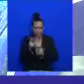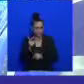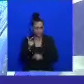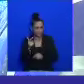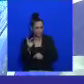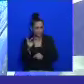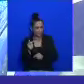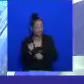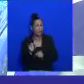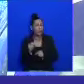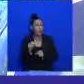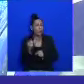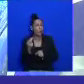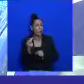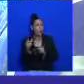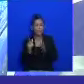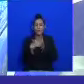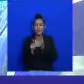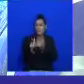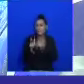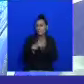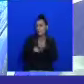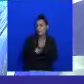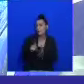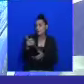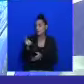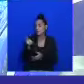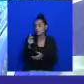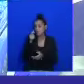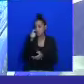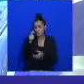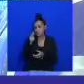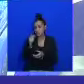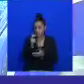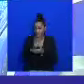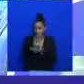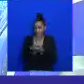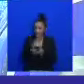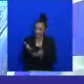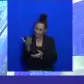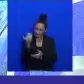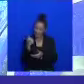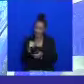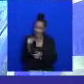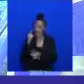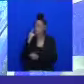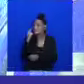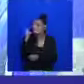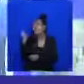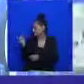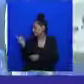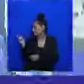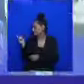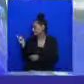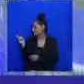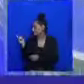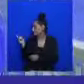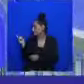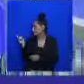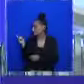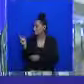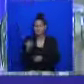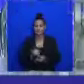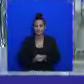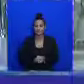mão? Ou então papel e caneta para anotar e conferir logo na sequência? Então vamos lá, valendo!